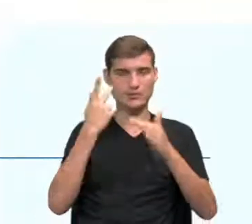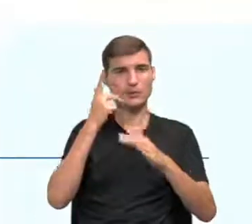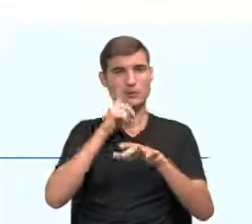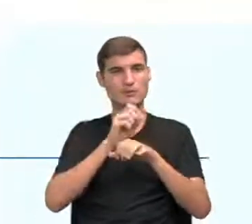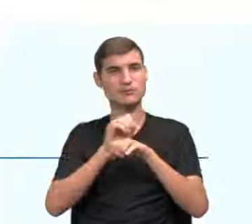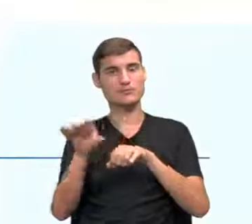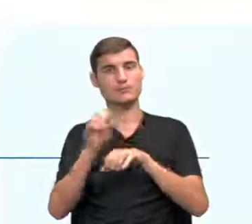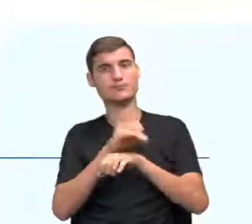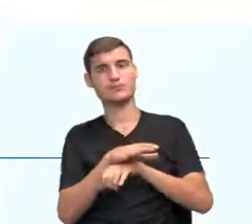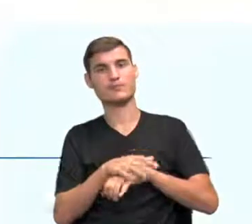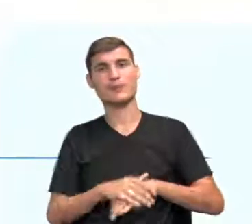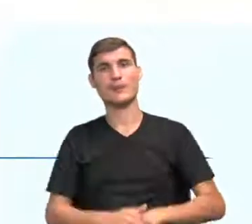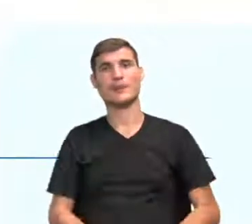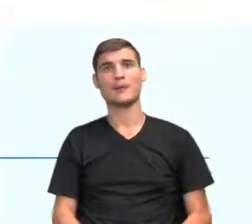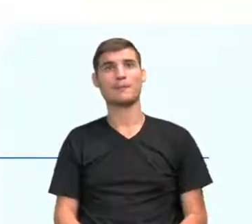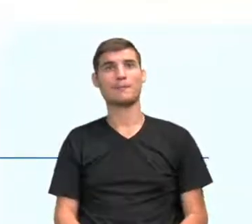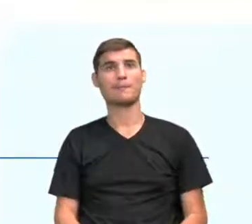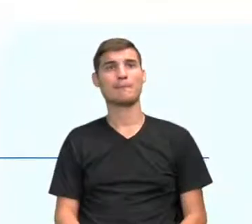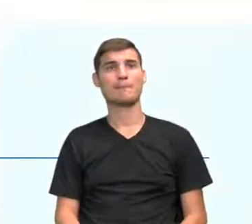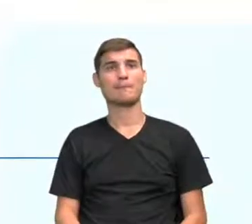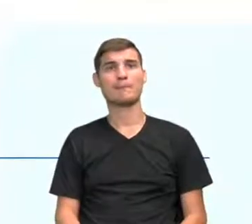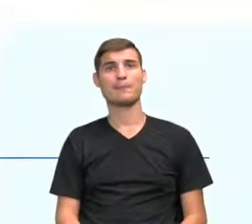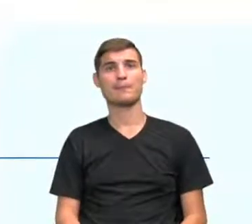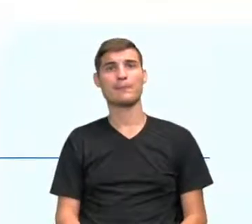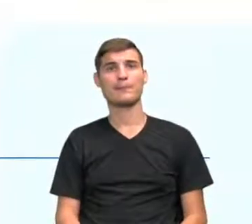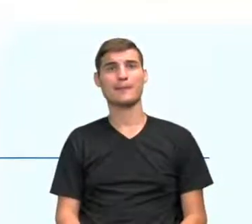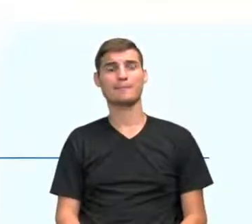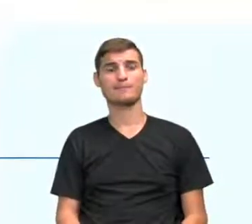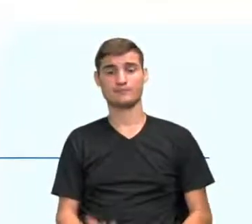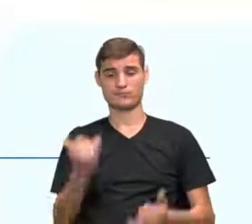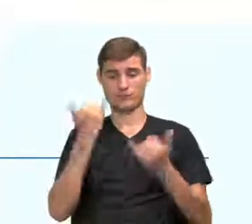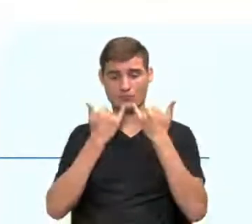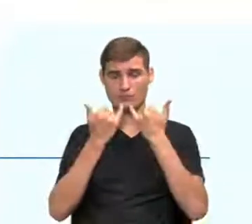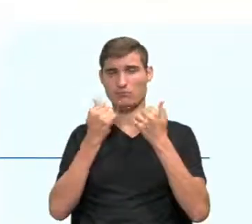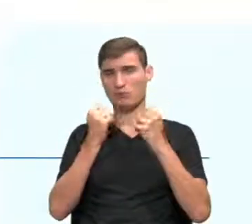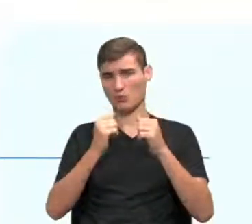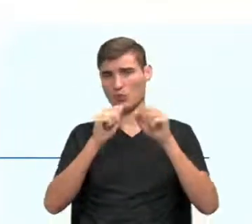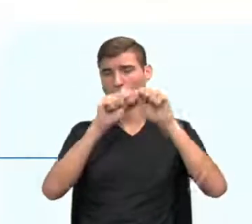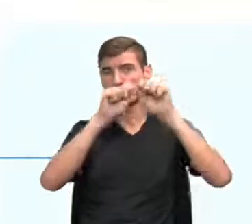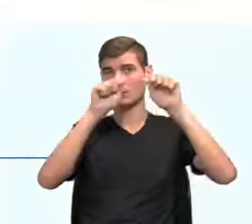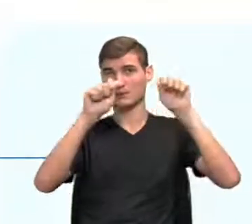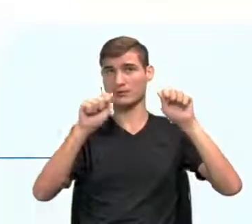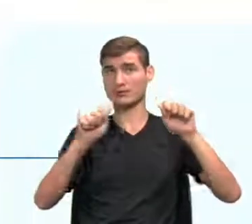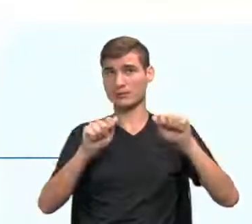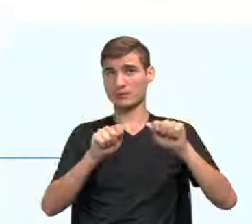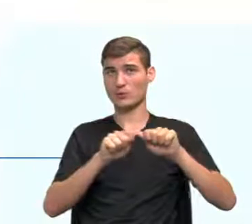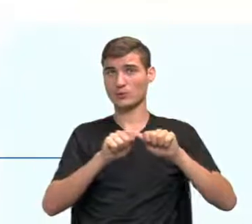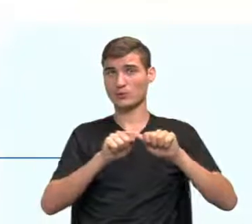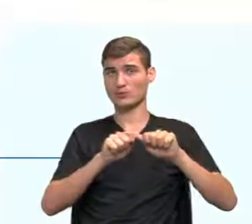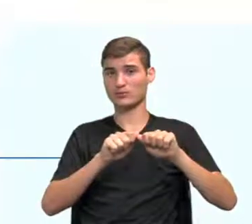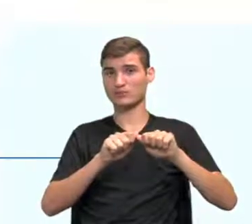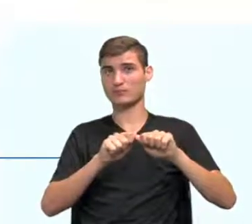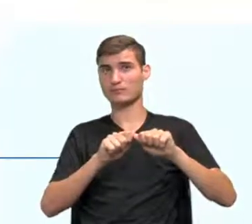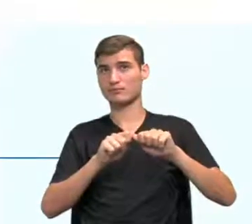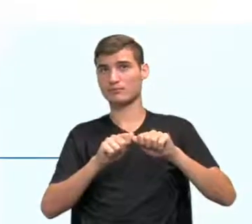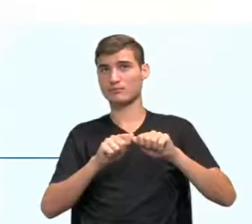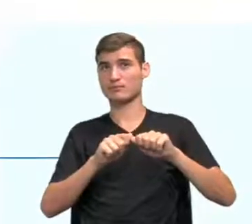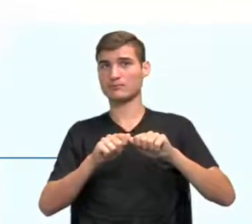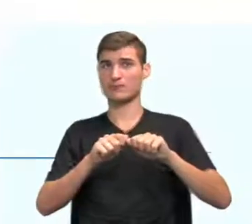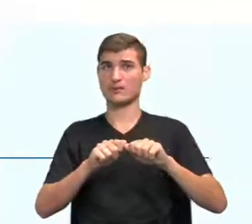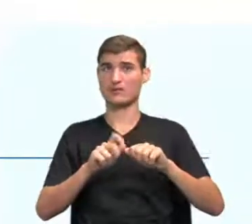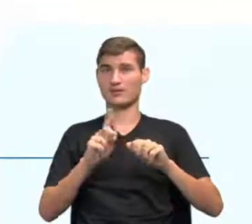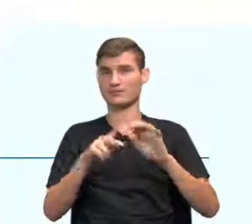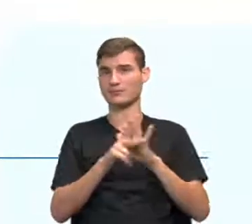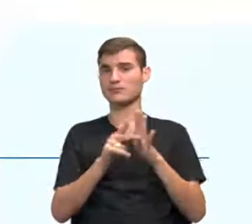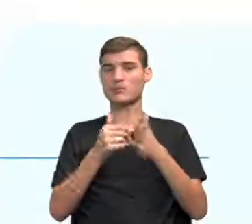transmitir. A informação, ela pode ser analógica. Então, eu posso ter, seja lá qual